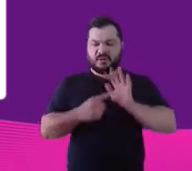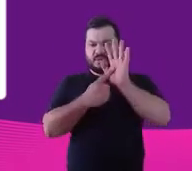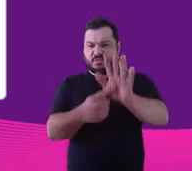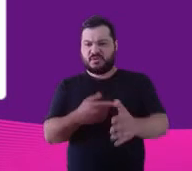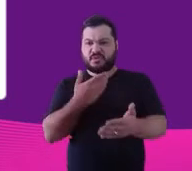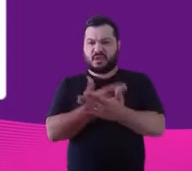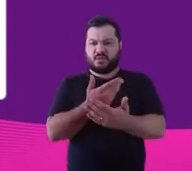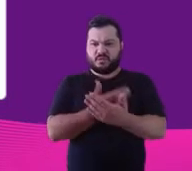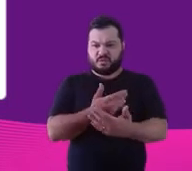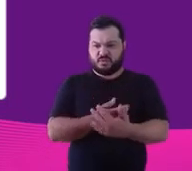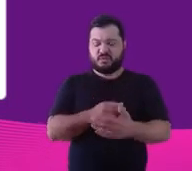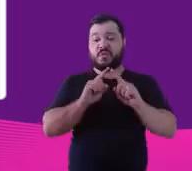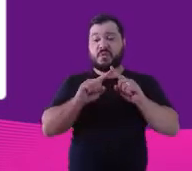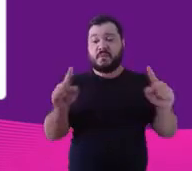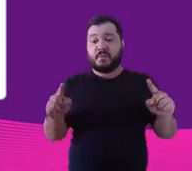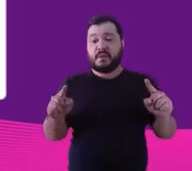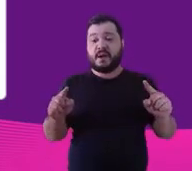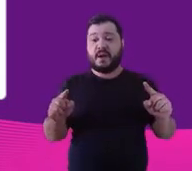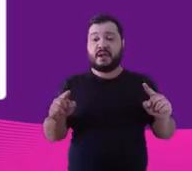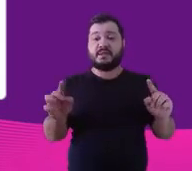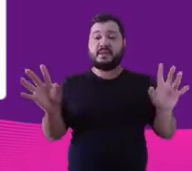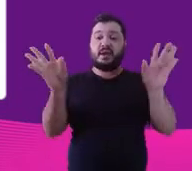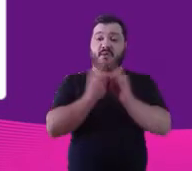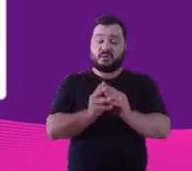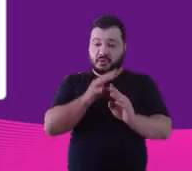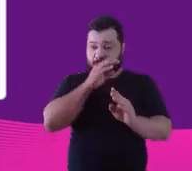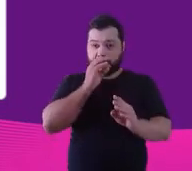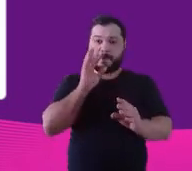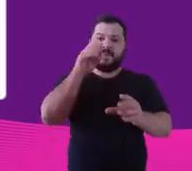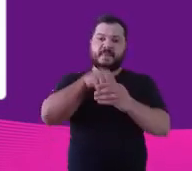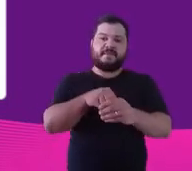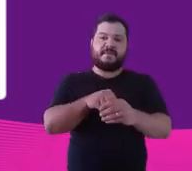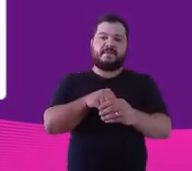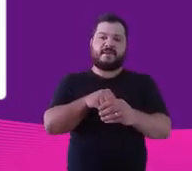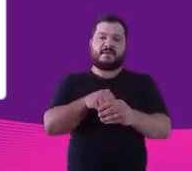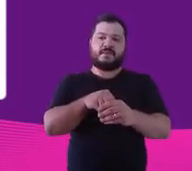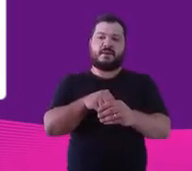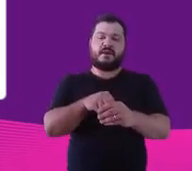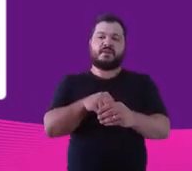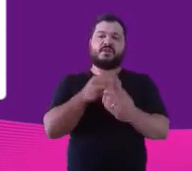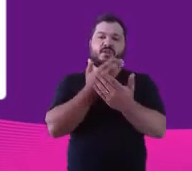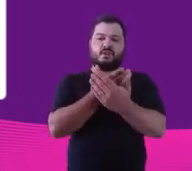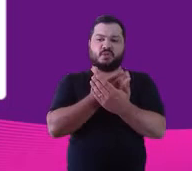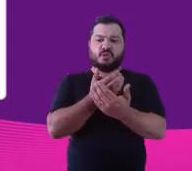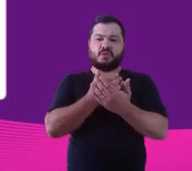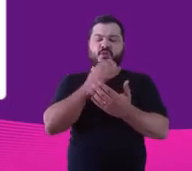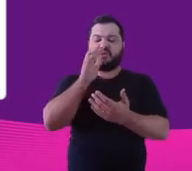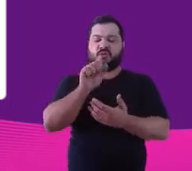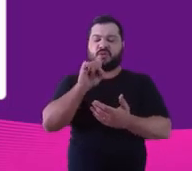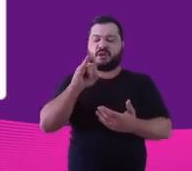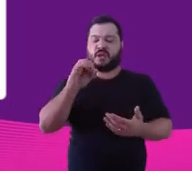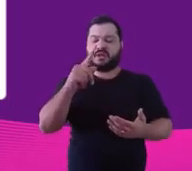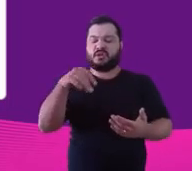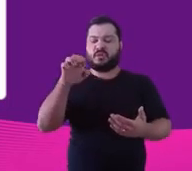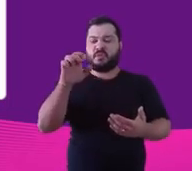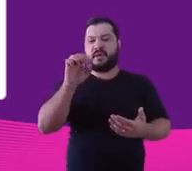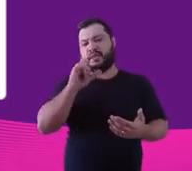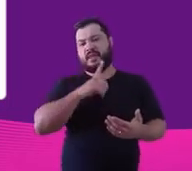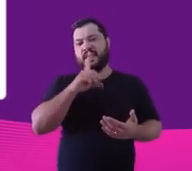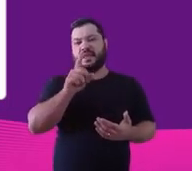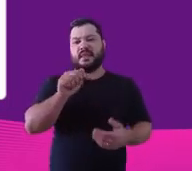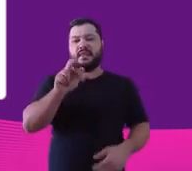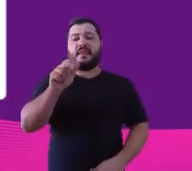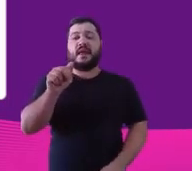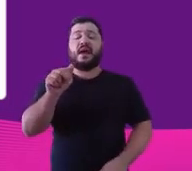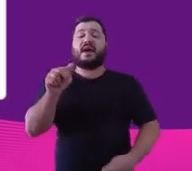aí no sub no entanto a consolidação faz parte integrante tanto do estudo que as o pé quando a gente faz o dar a ver perder